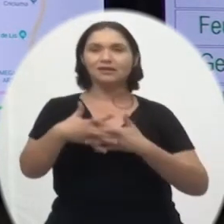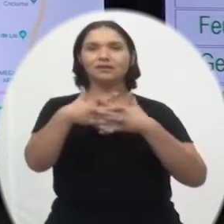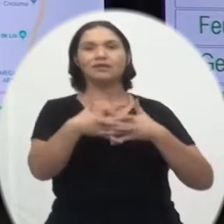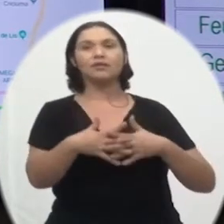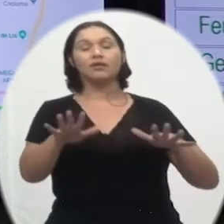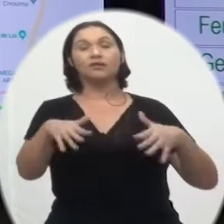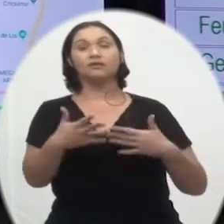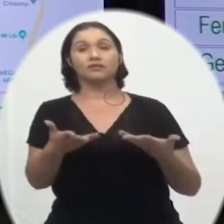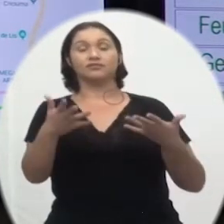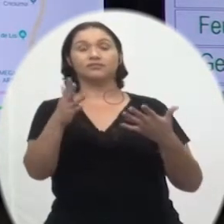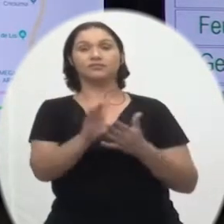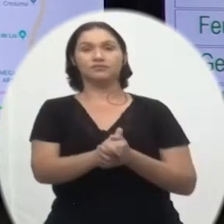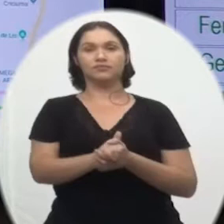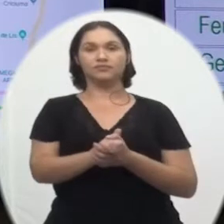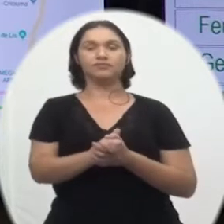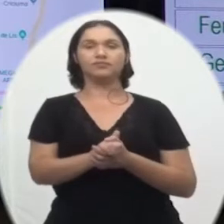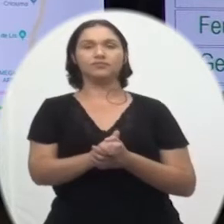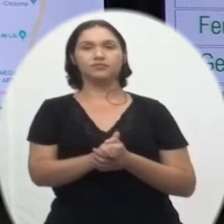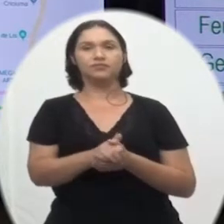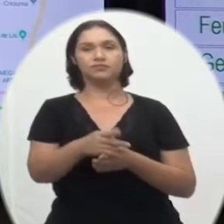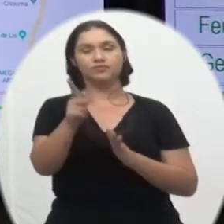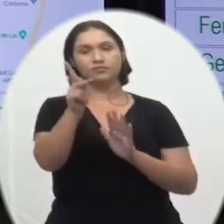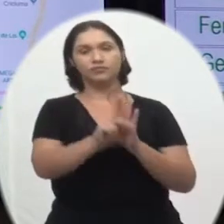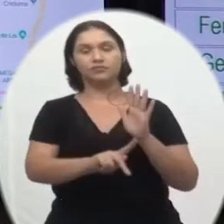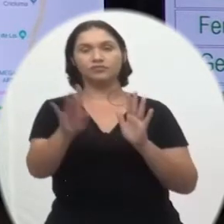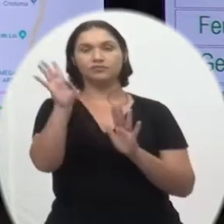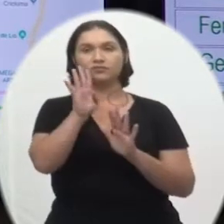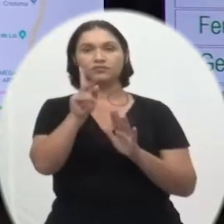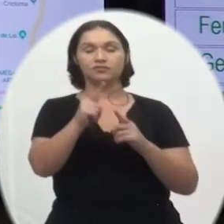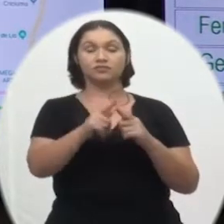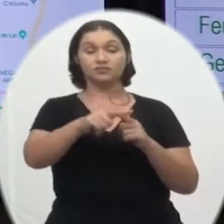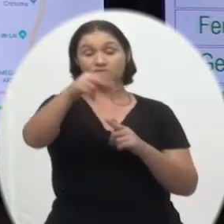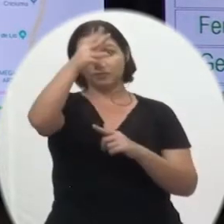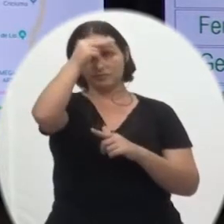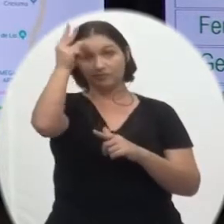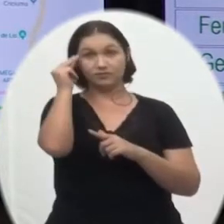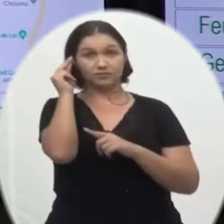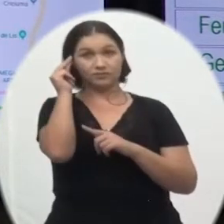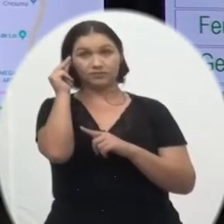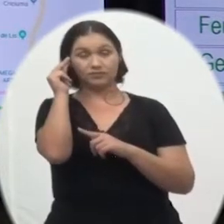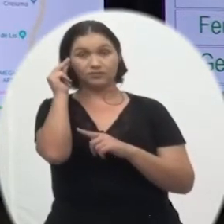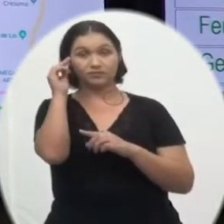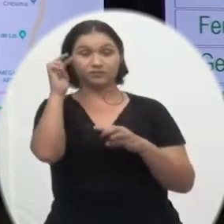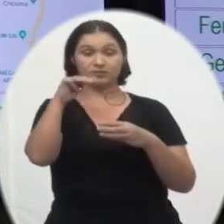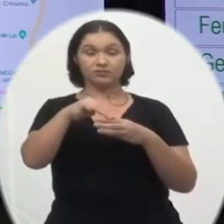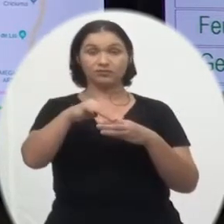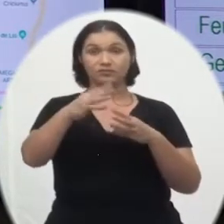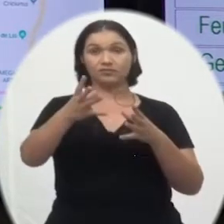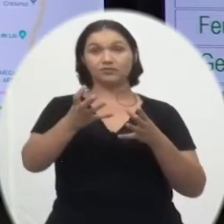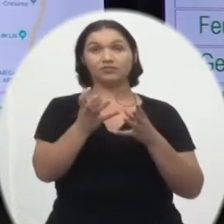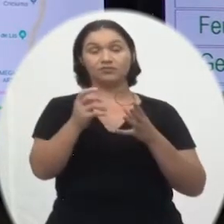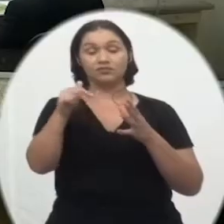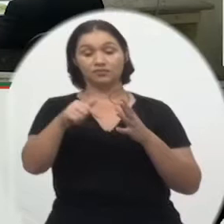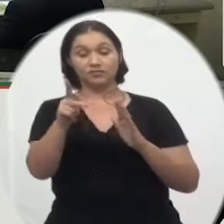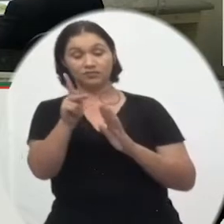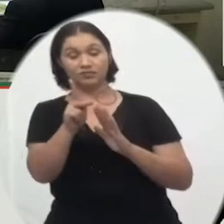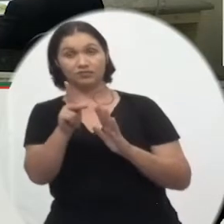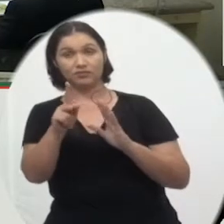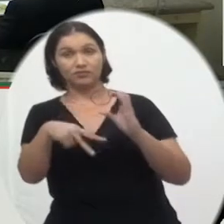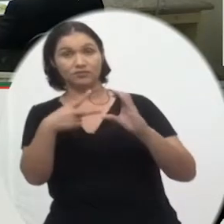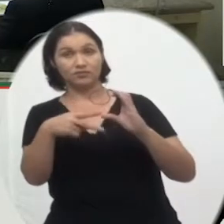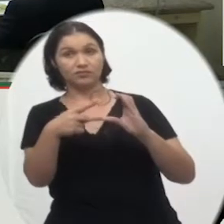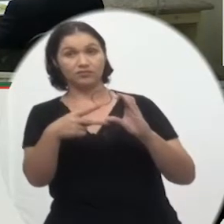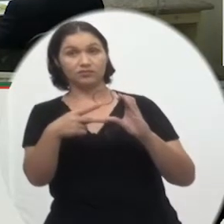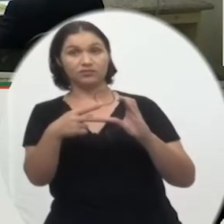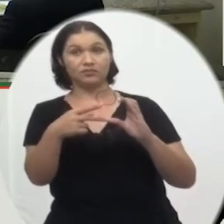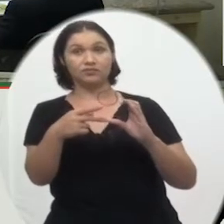universidade. Então, é um projeto legal, já que o prefeito municipal tem a ideia de mandar para essa casa mais um